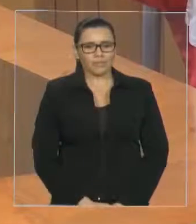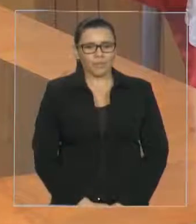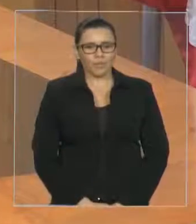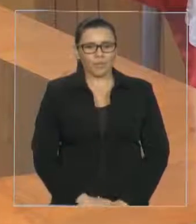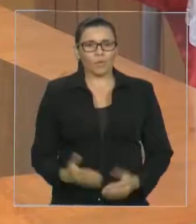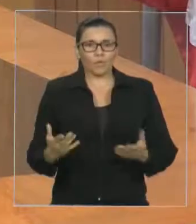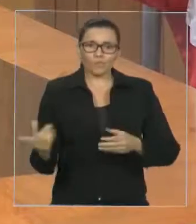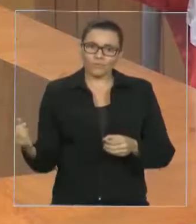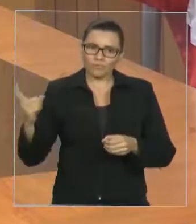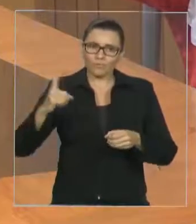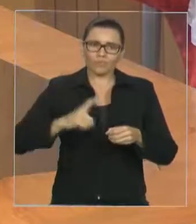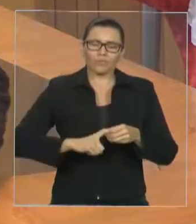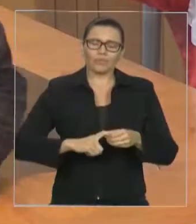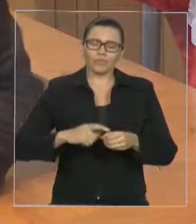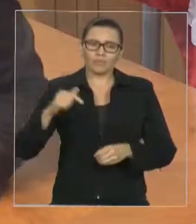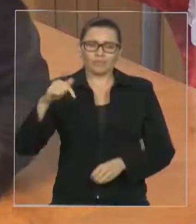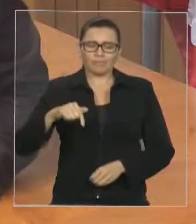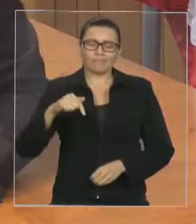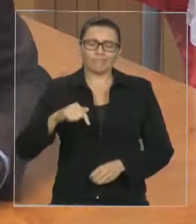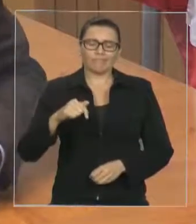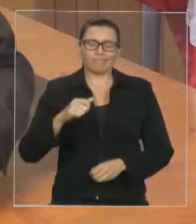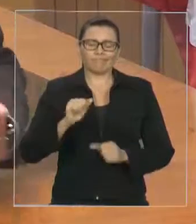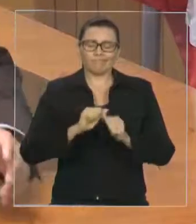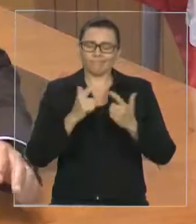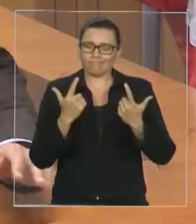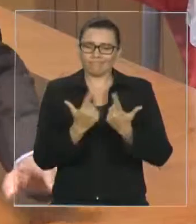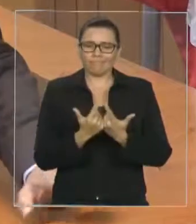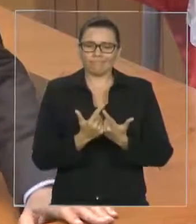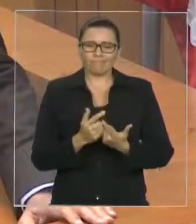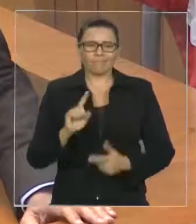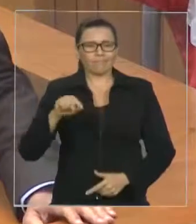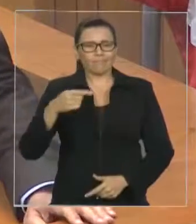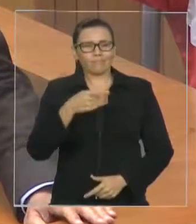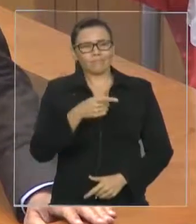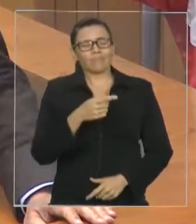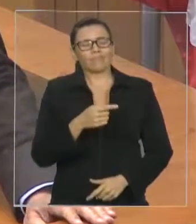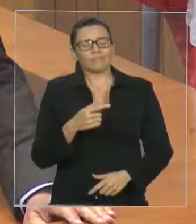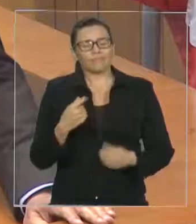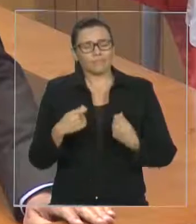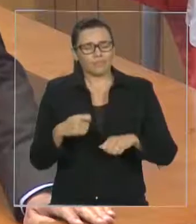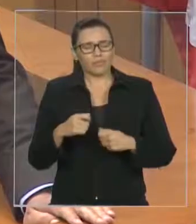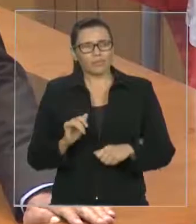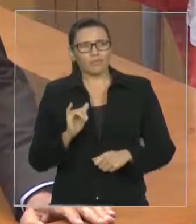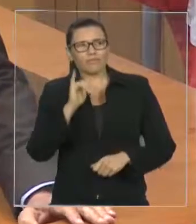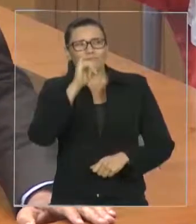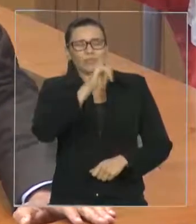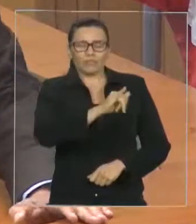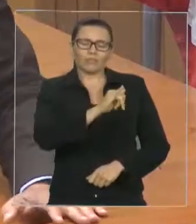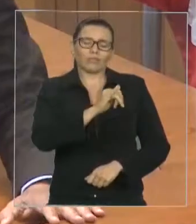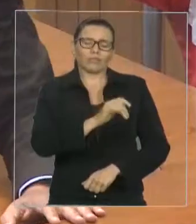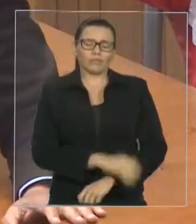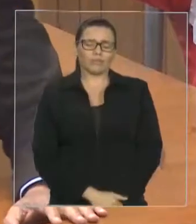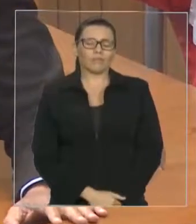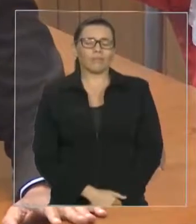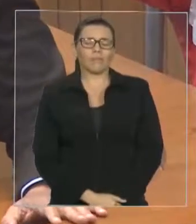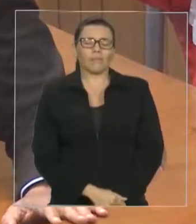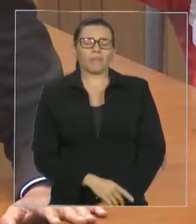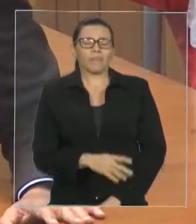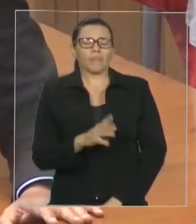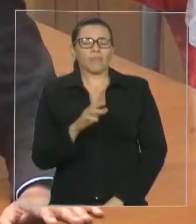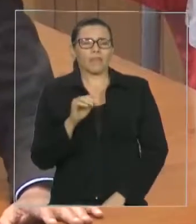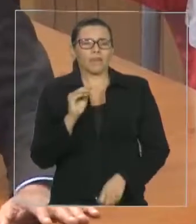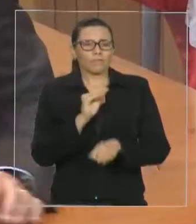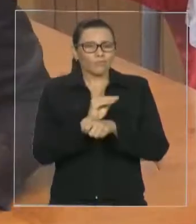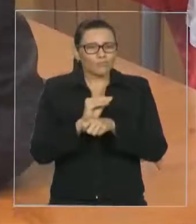retornando hoje aqui aos trabalhos da nossa casa, depois de passar um período cuidando da sua saúde. Seja bem-vindo à nossa